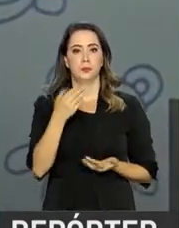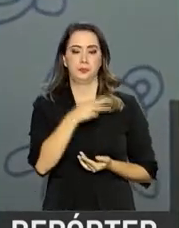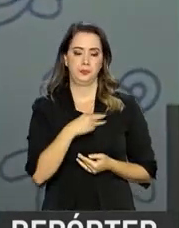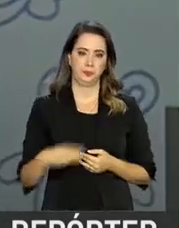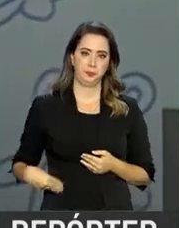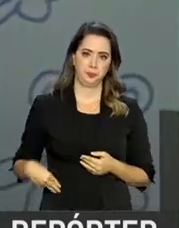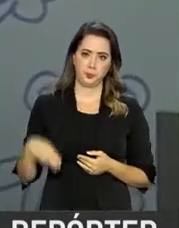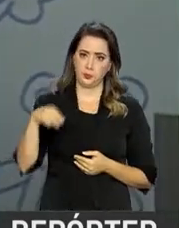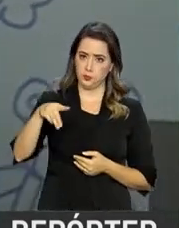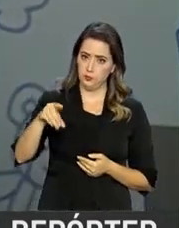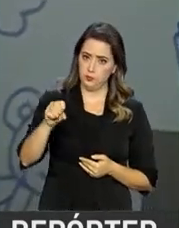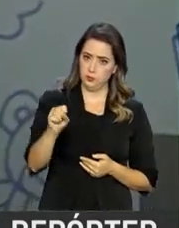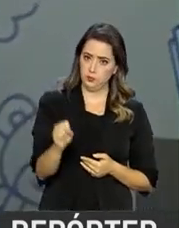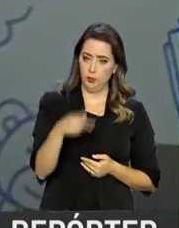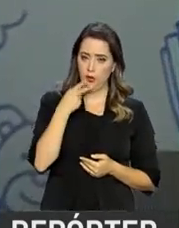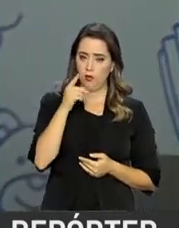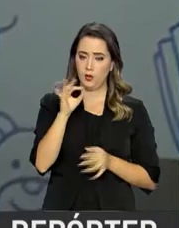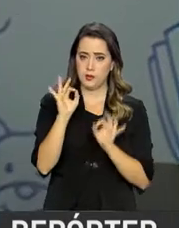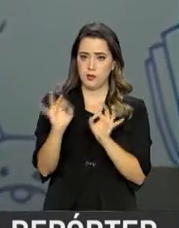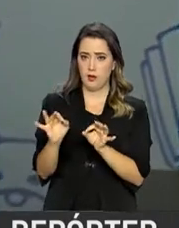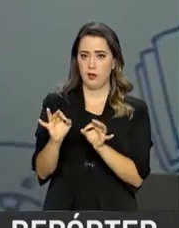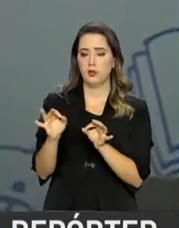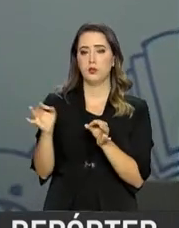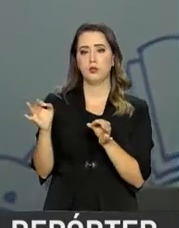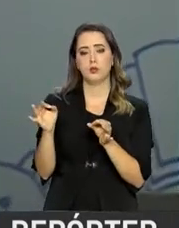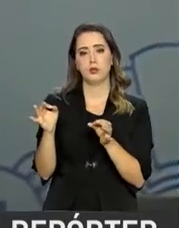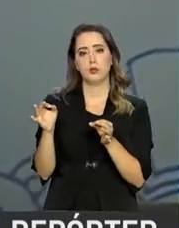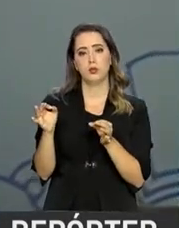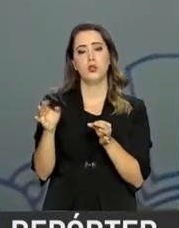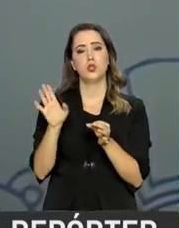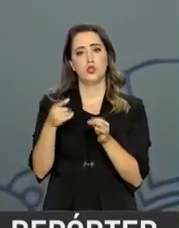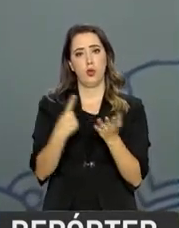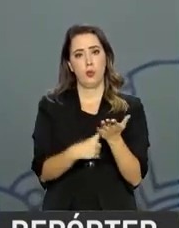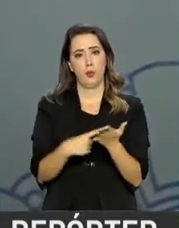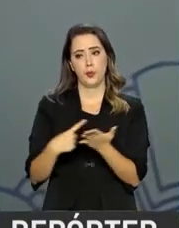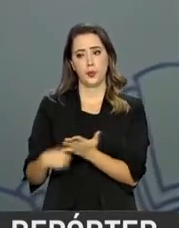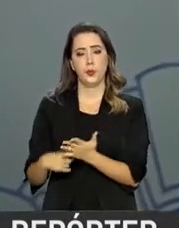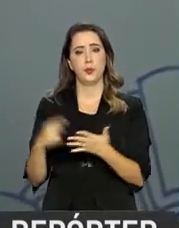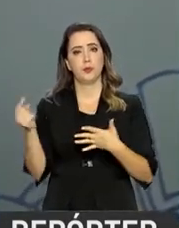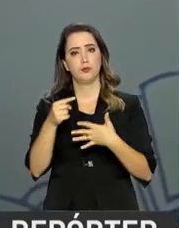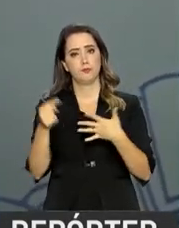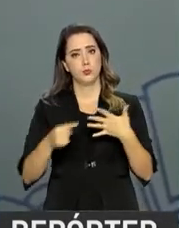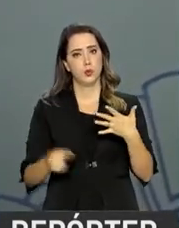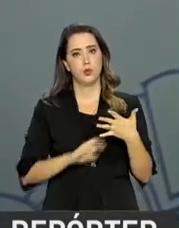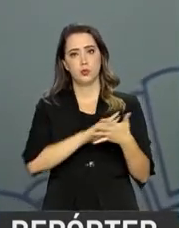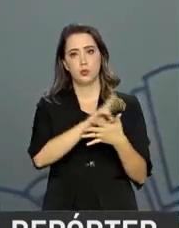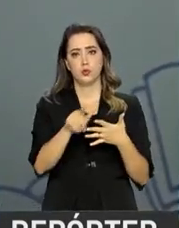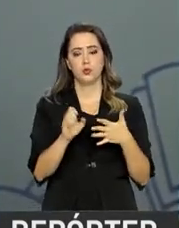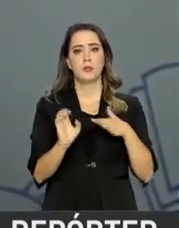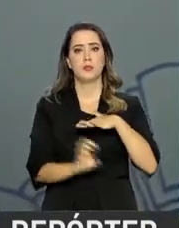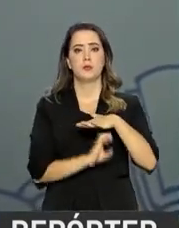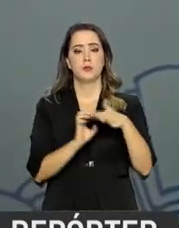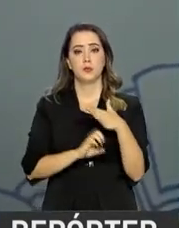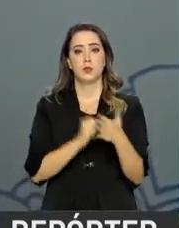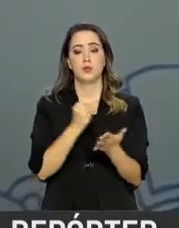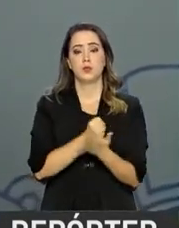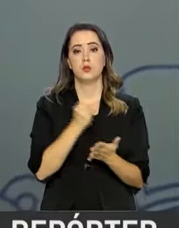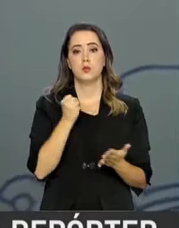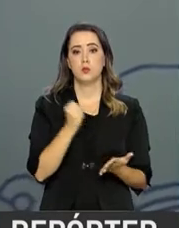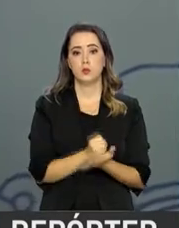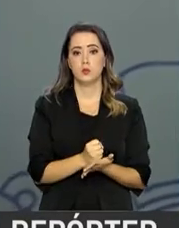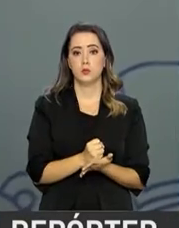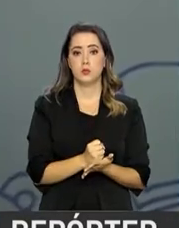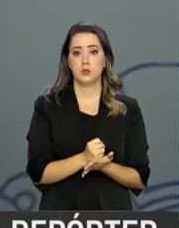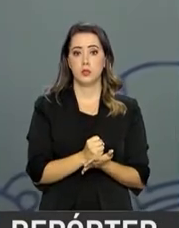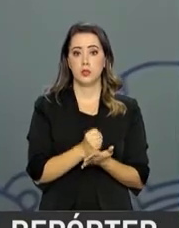acertou com vários com vários empresários donos de bancos e que contratariam eu terei meus